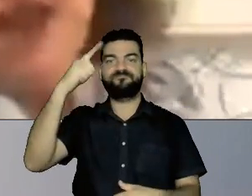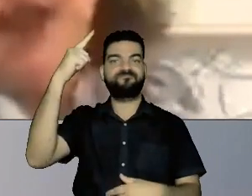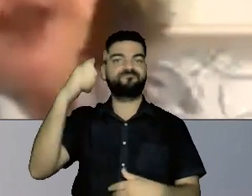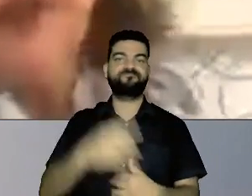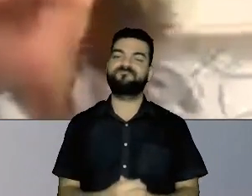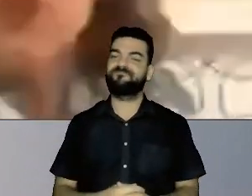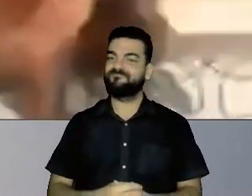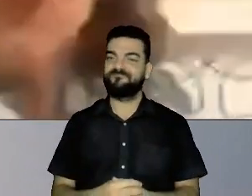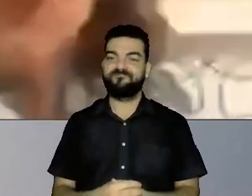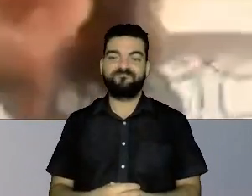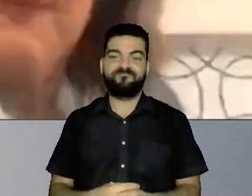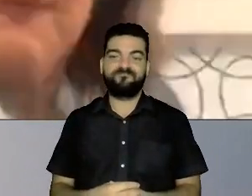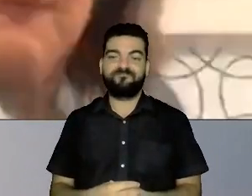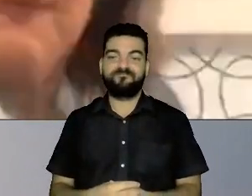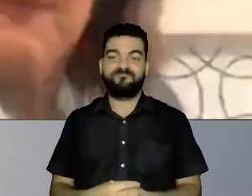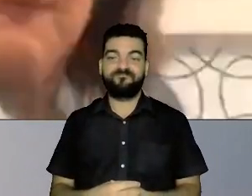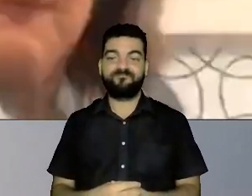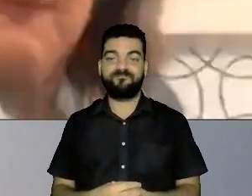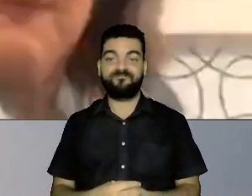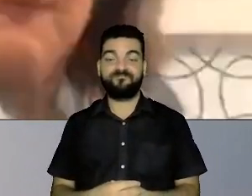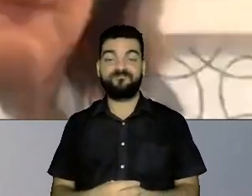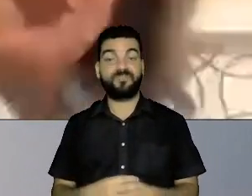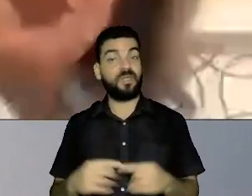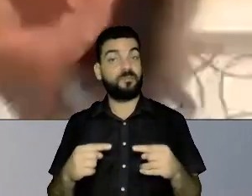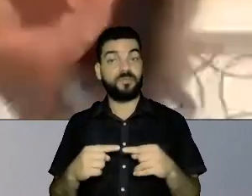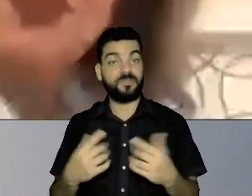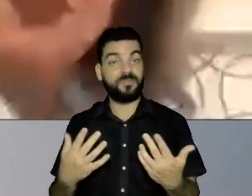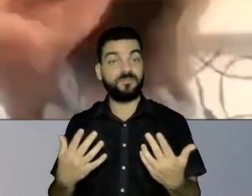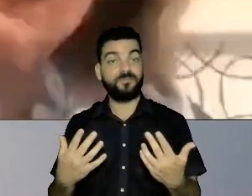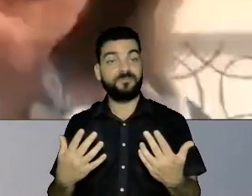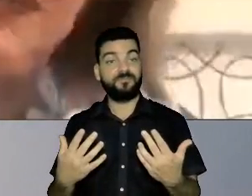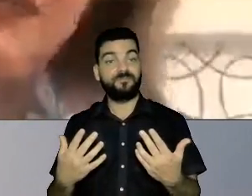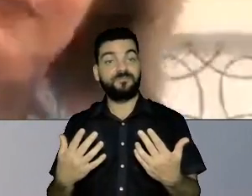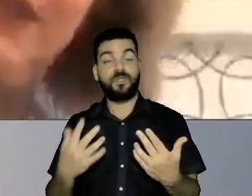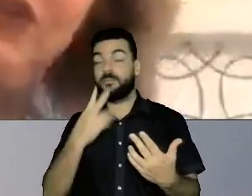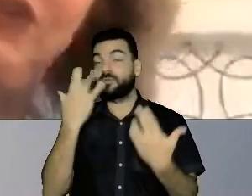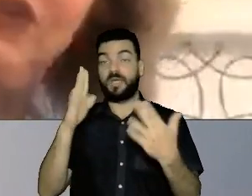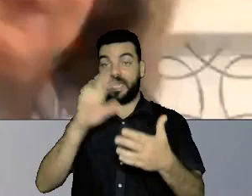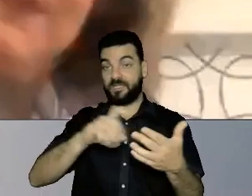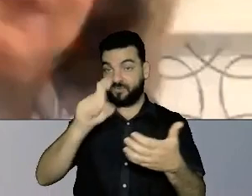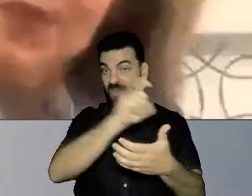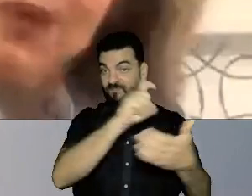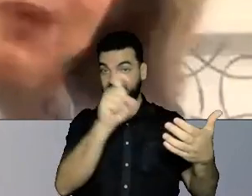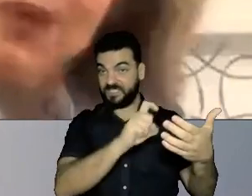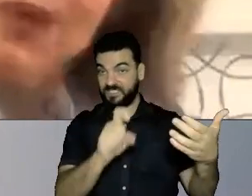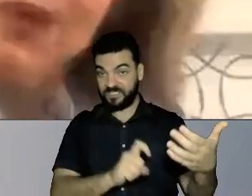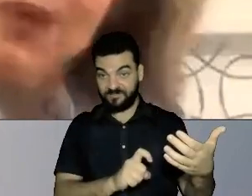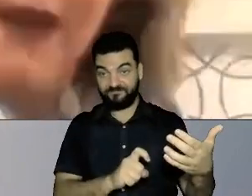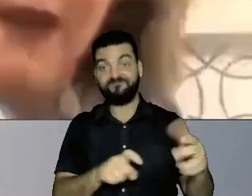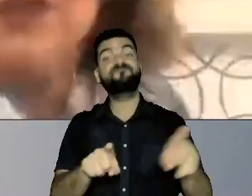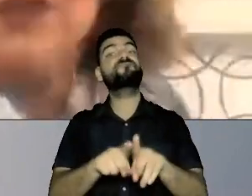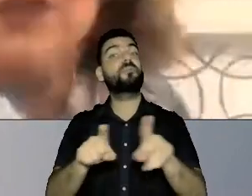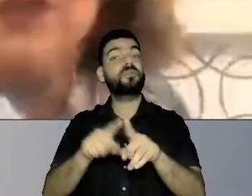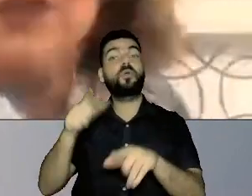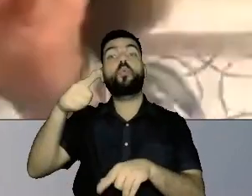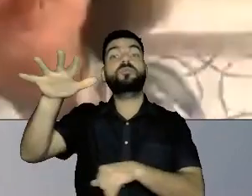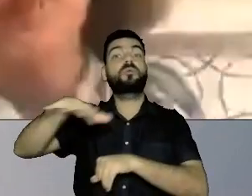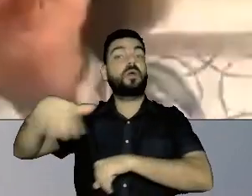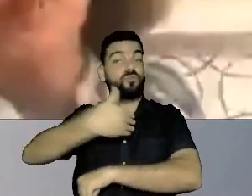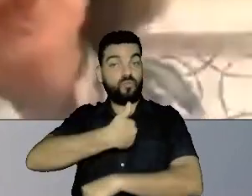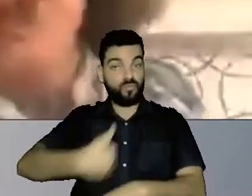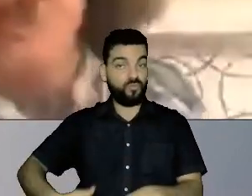isso. E isso vai também, quando a gente fala dos grafites, a gente fala também em outros espaços públicos, ocupados, por exemplo,